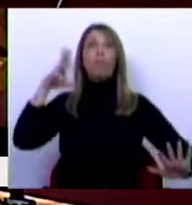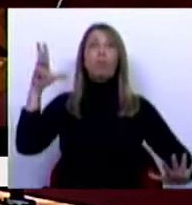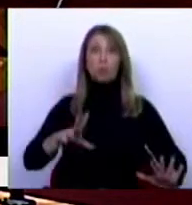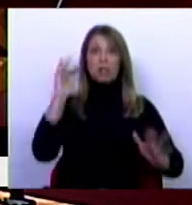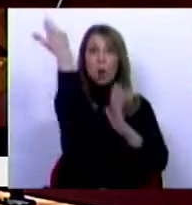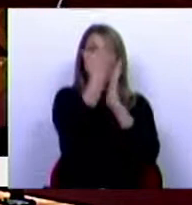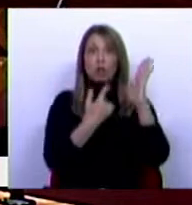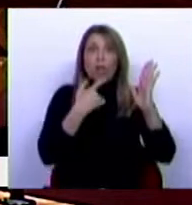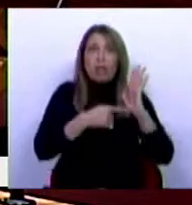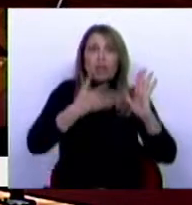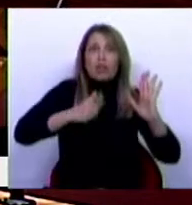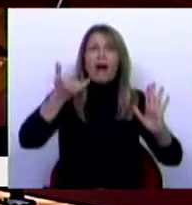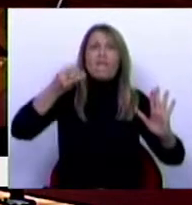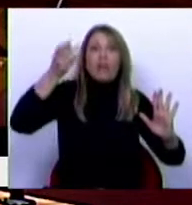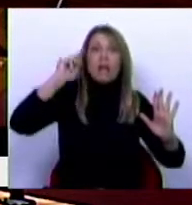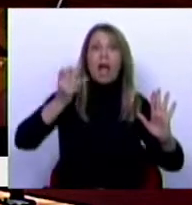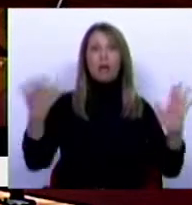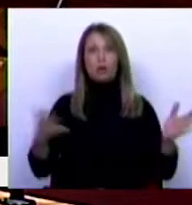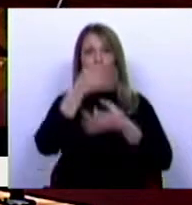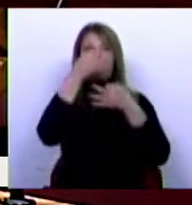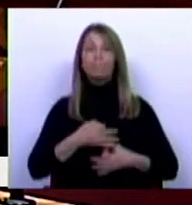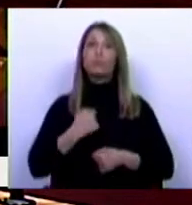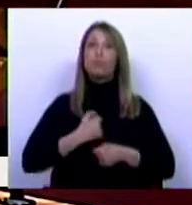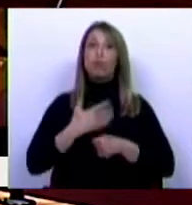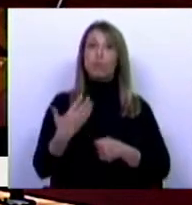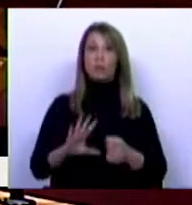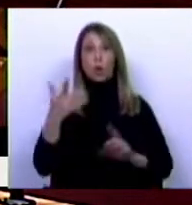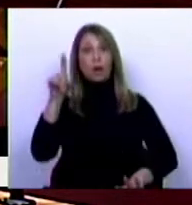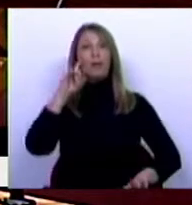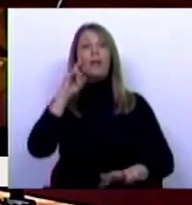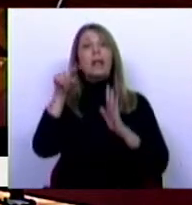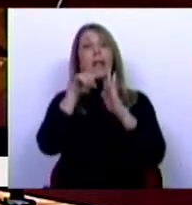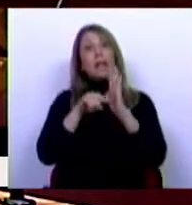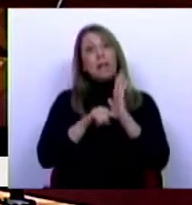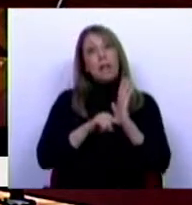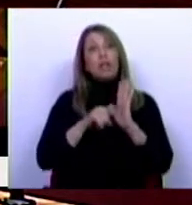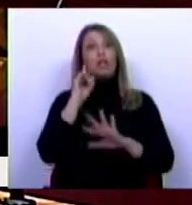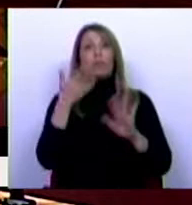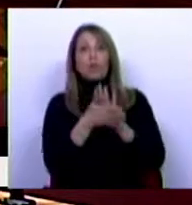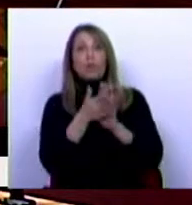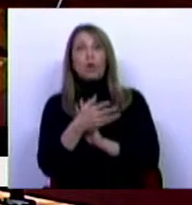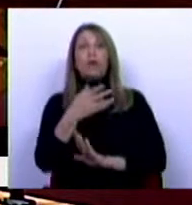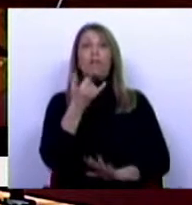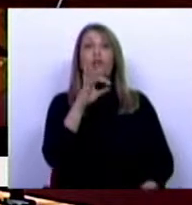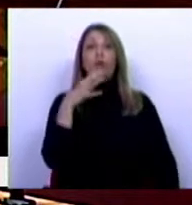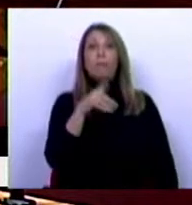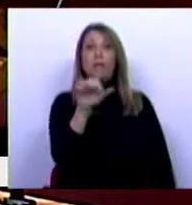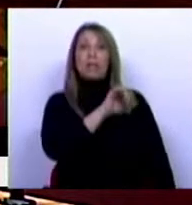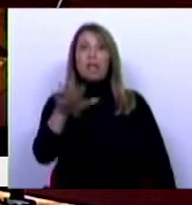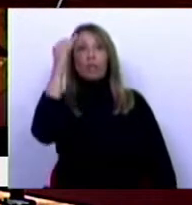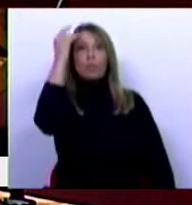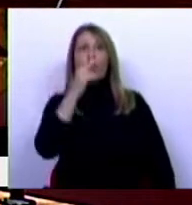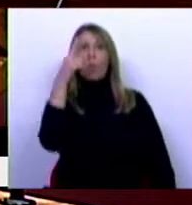anos. Dignificamos a profissão quando asseguramos a lista de colocação de 28.500 professores um mês antes